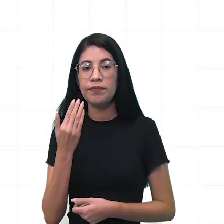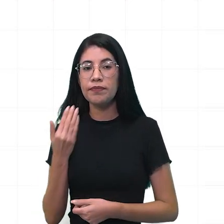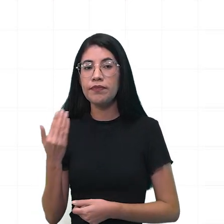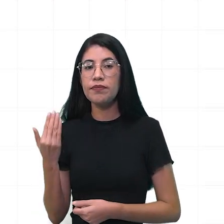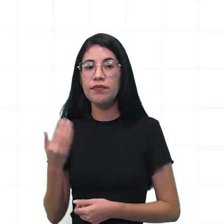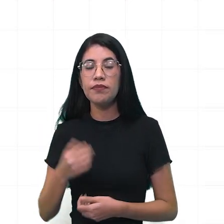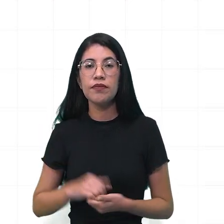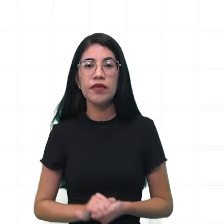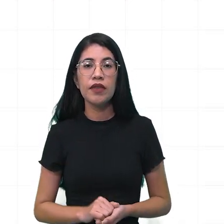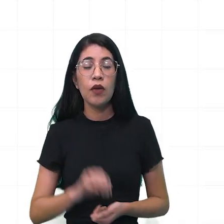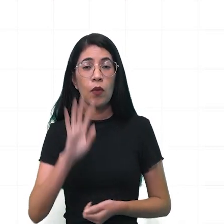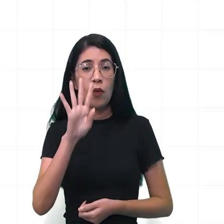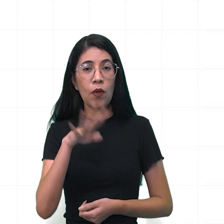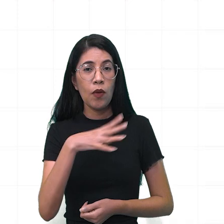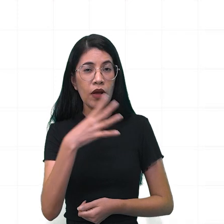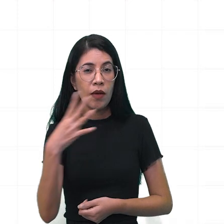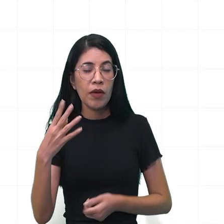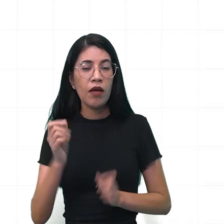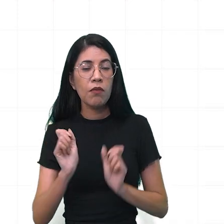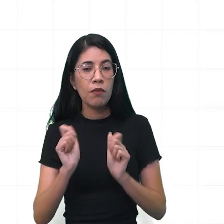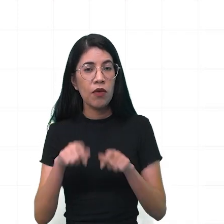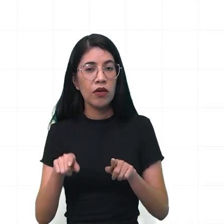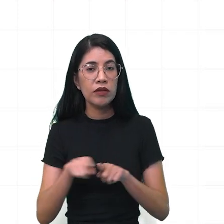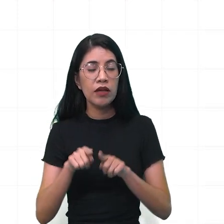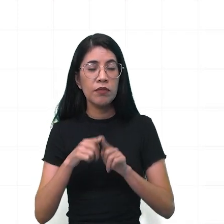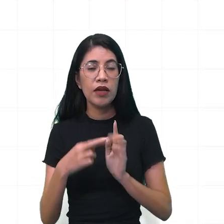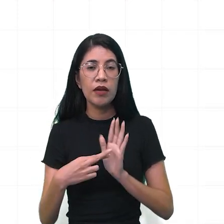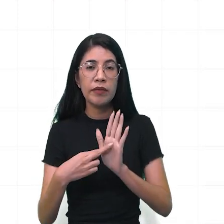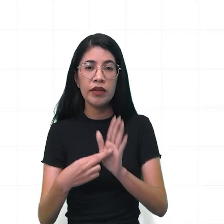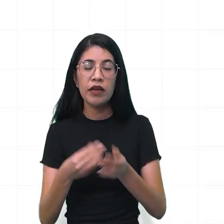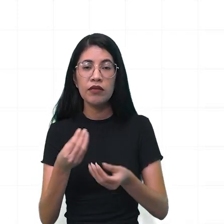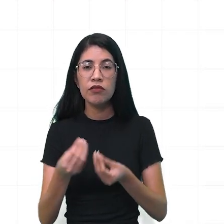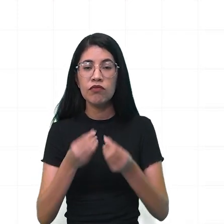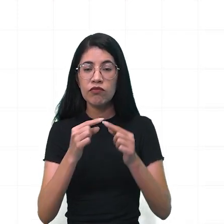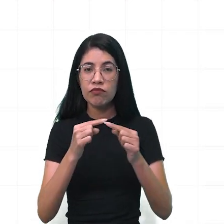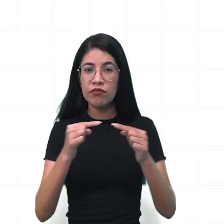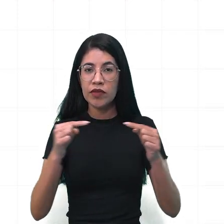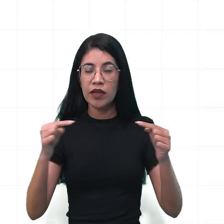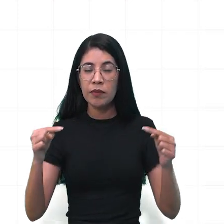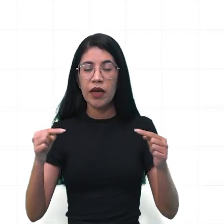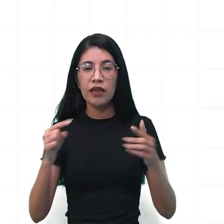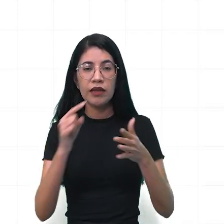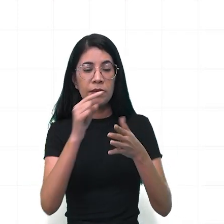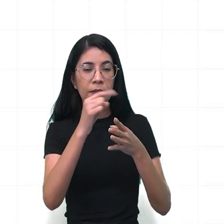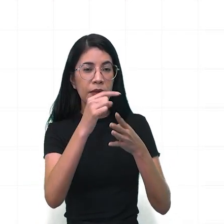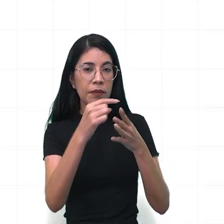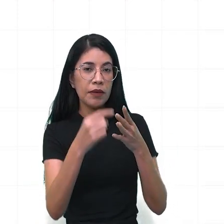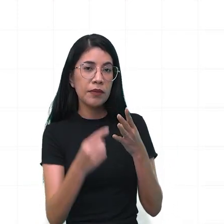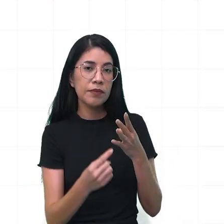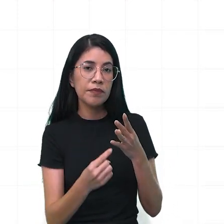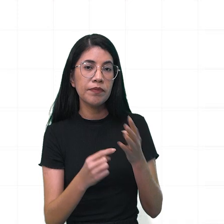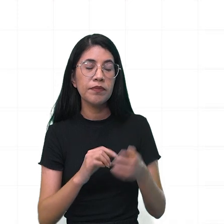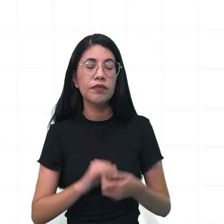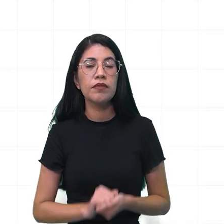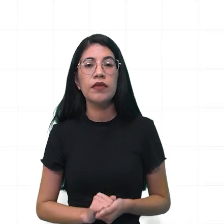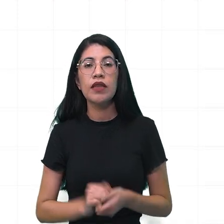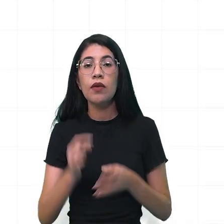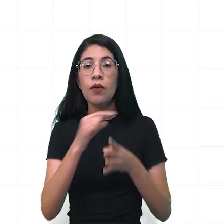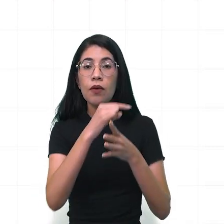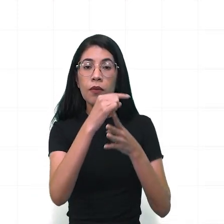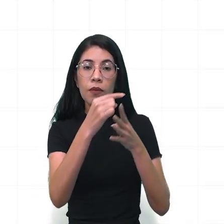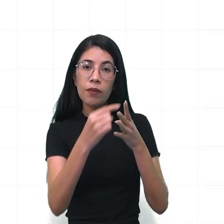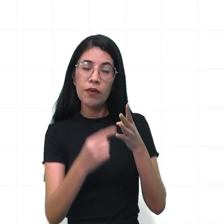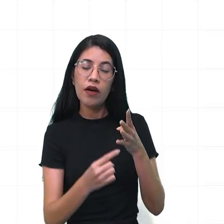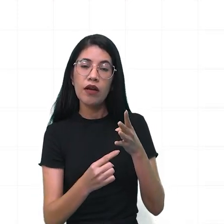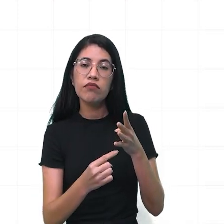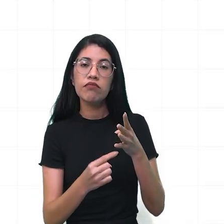ó. Essa tabela pode ser representada pela reta. Nós temos 4 opções. Qual dessas